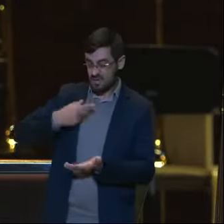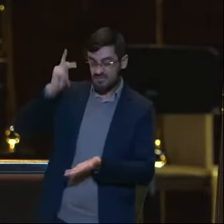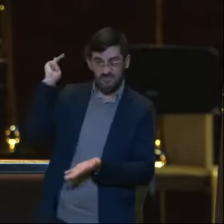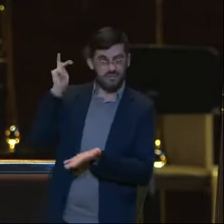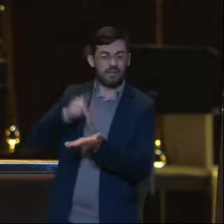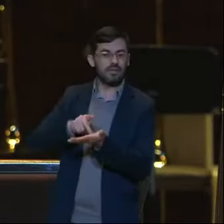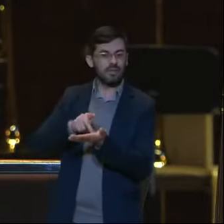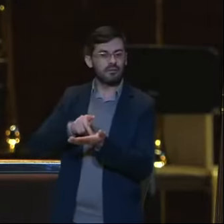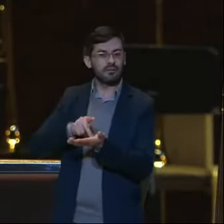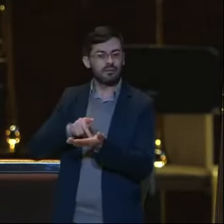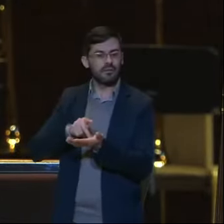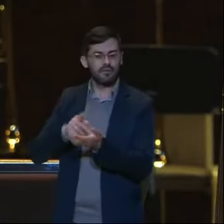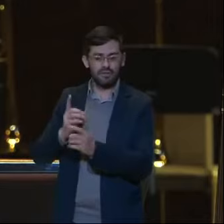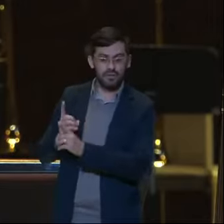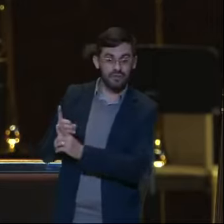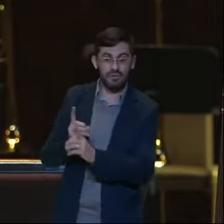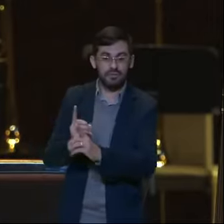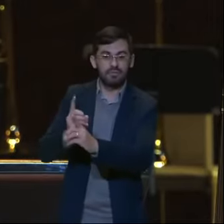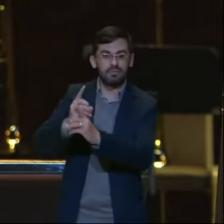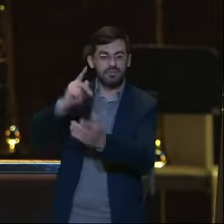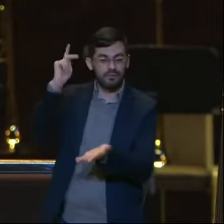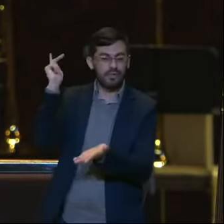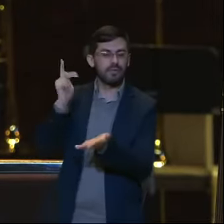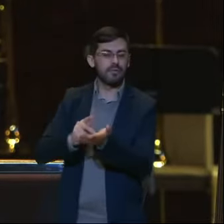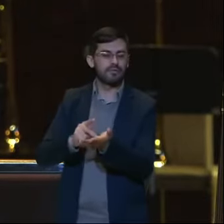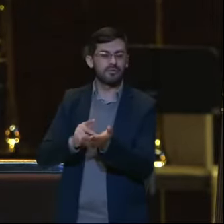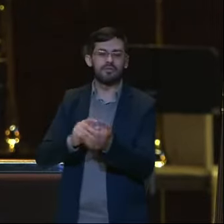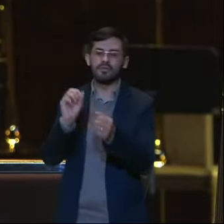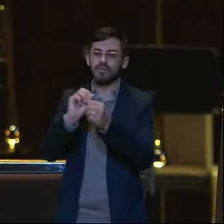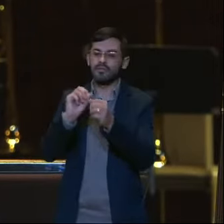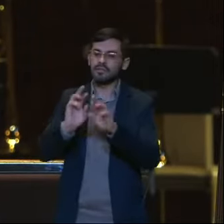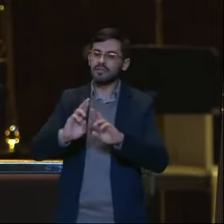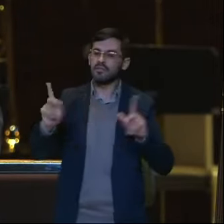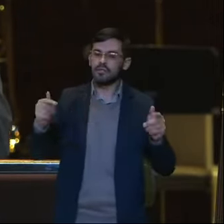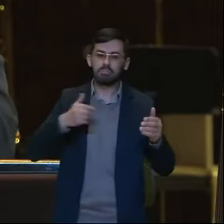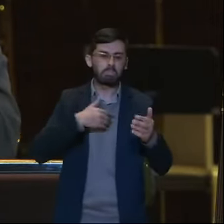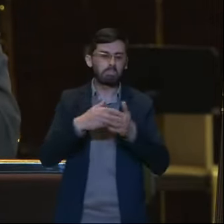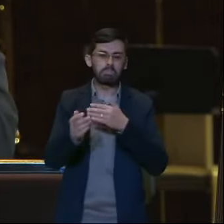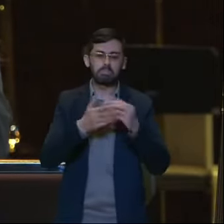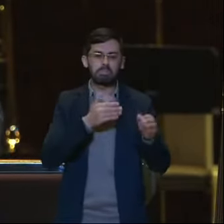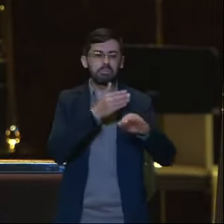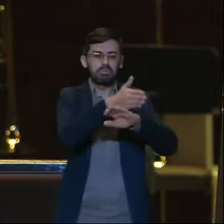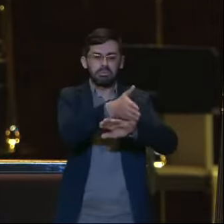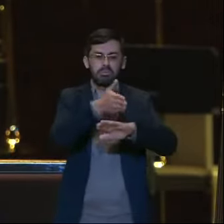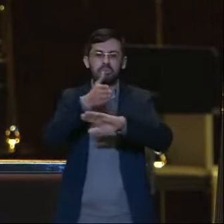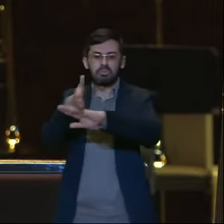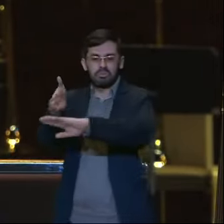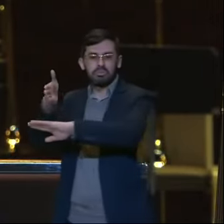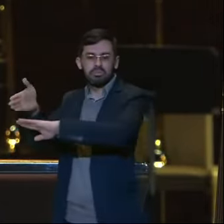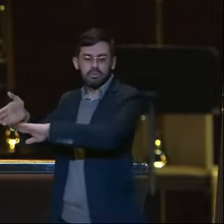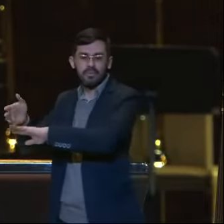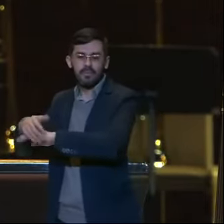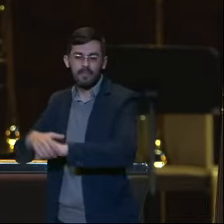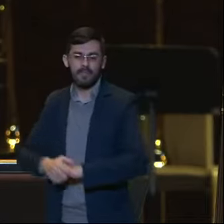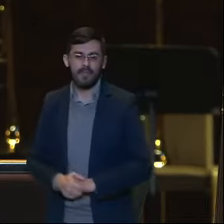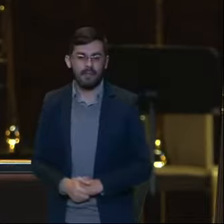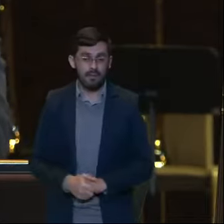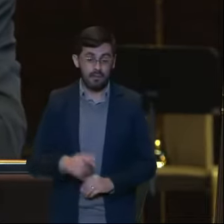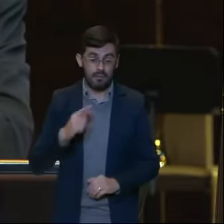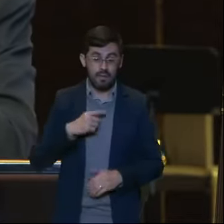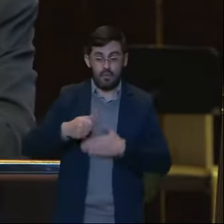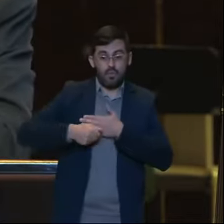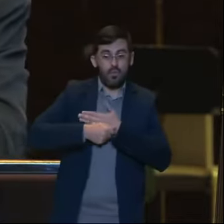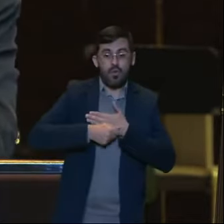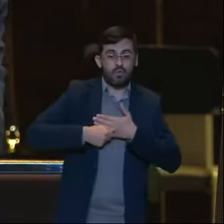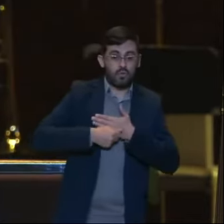diferentes, que fazem a diferença, por onde quer que Ele nos enviar. Um autor muito renomado, John Stott, ele